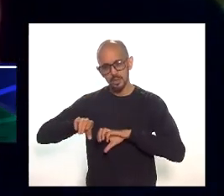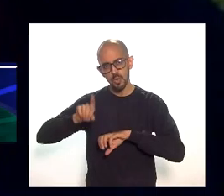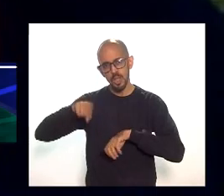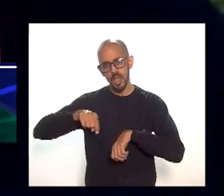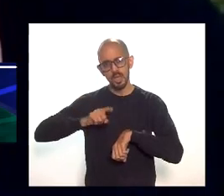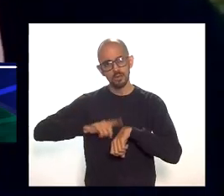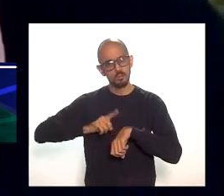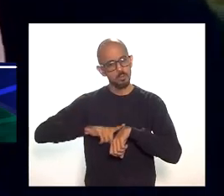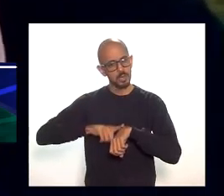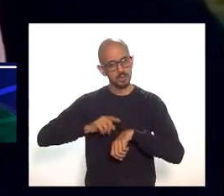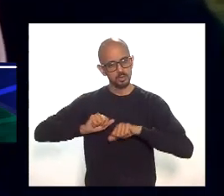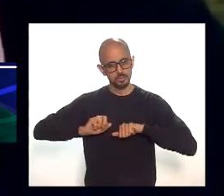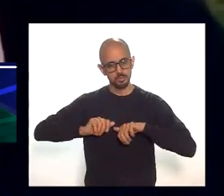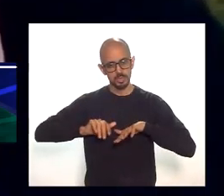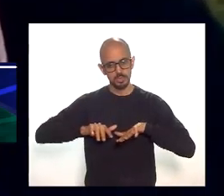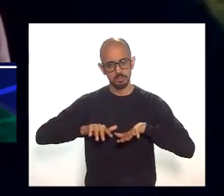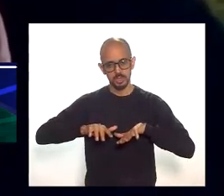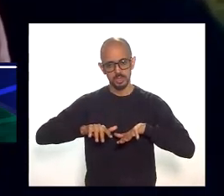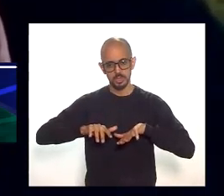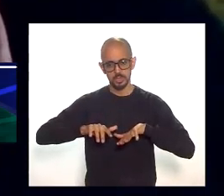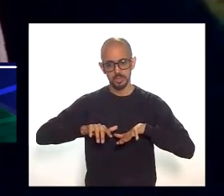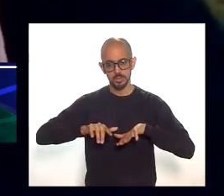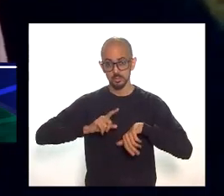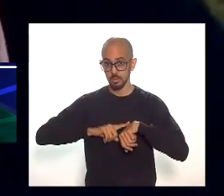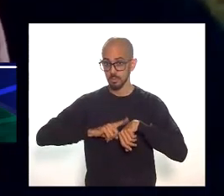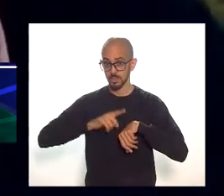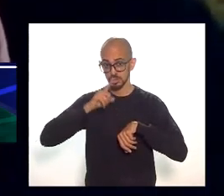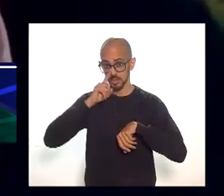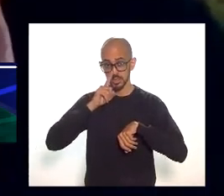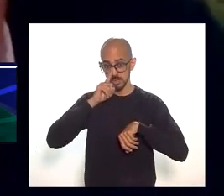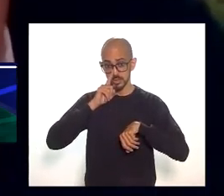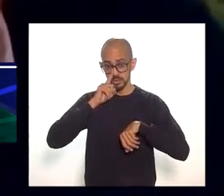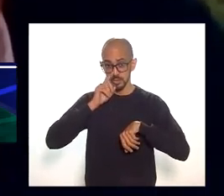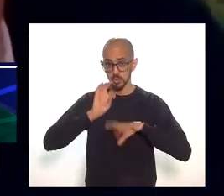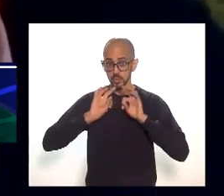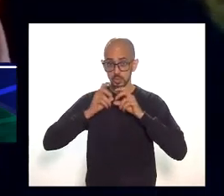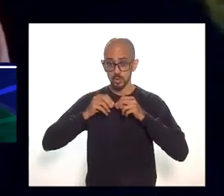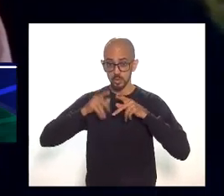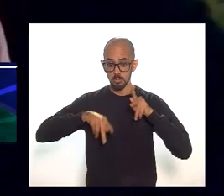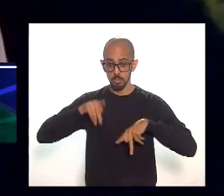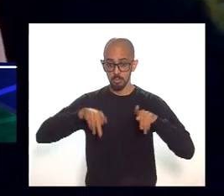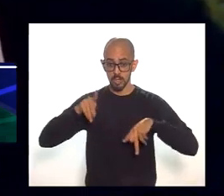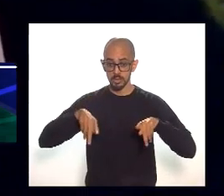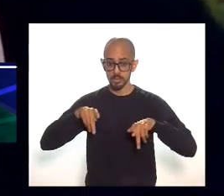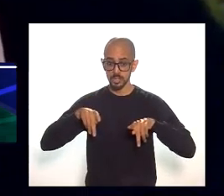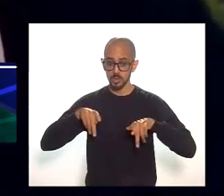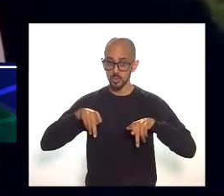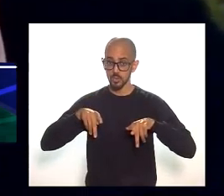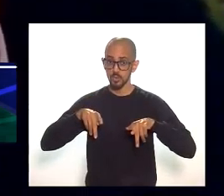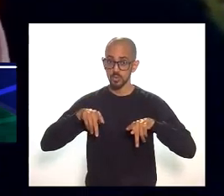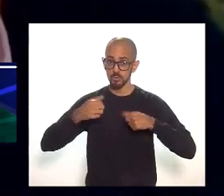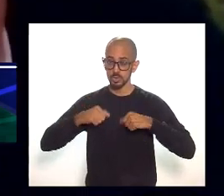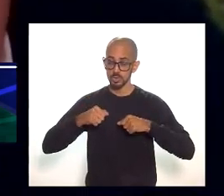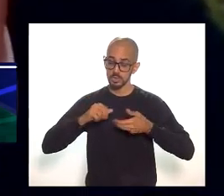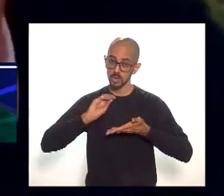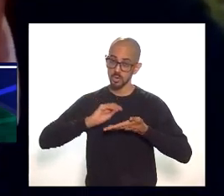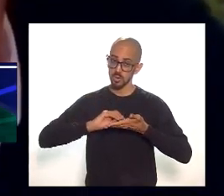de pandemia, no momento de risco a toda a população, seja colocada como uma atividade essencial.